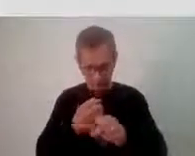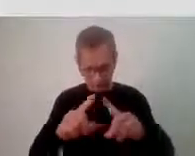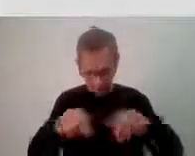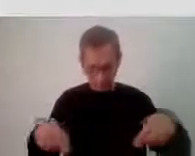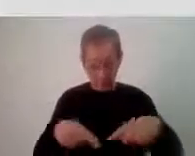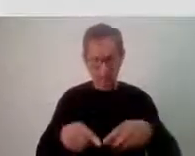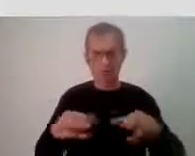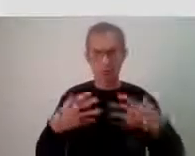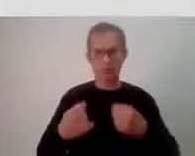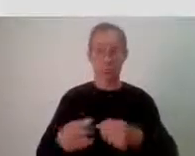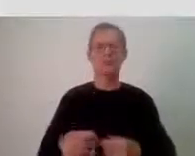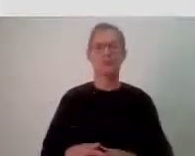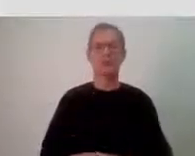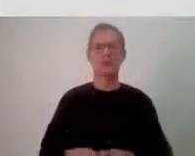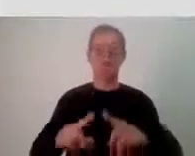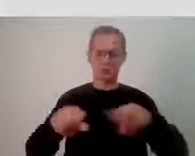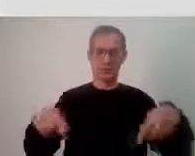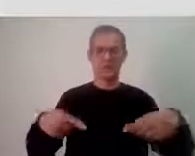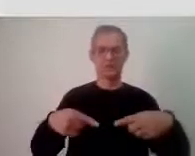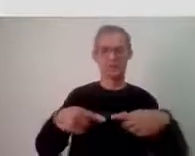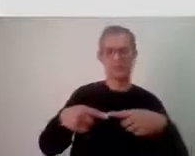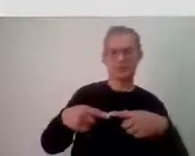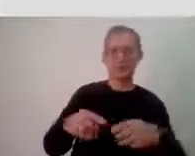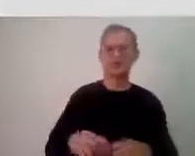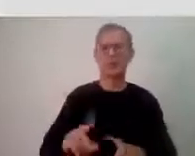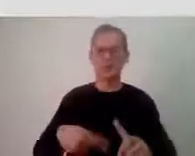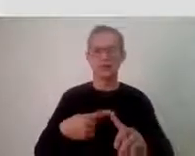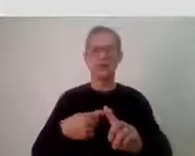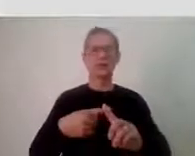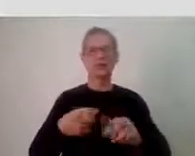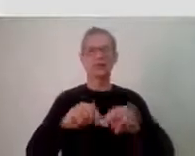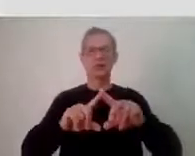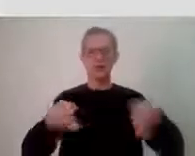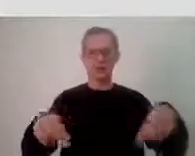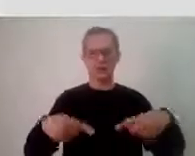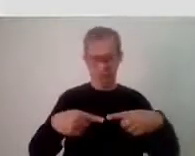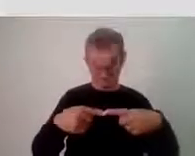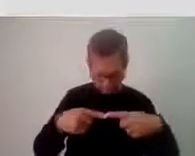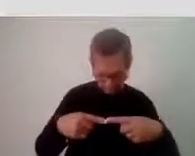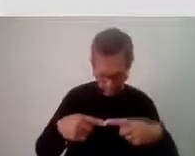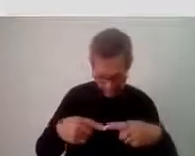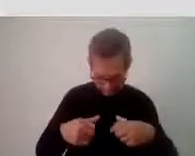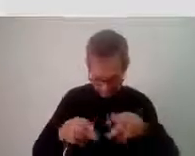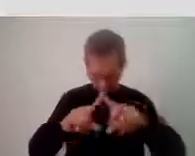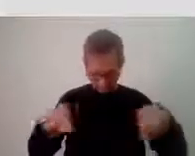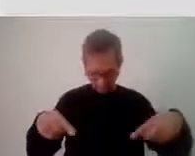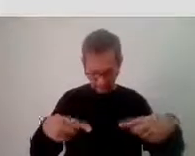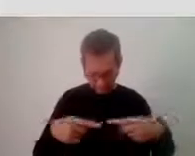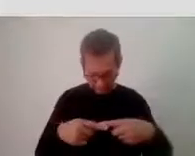toda dessa região, essa parte mais essa parte. Essa